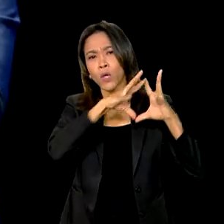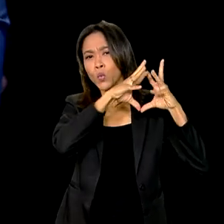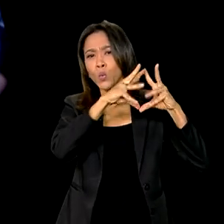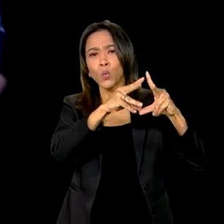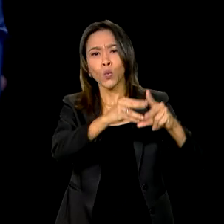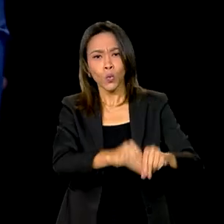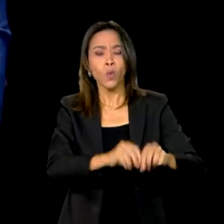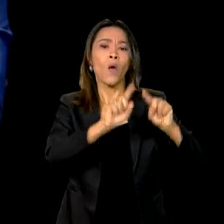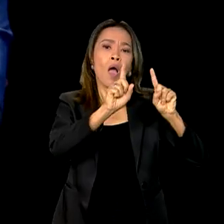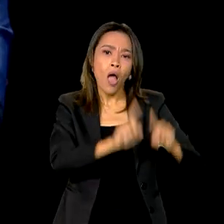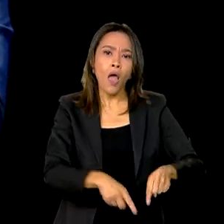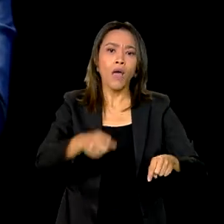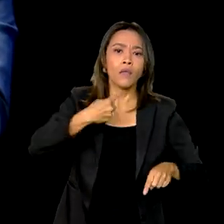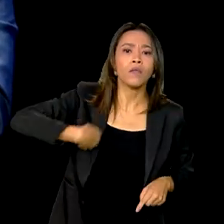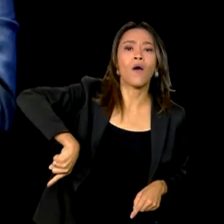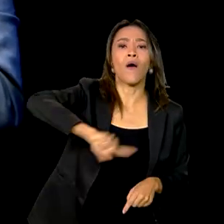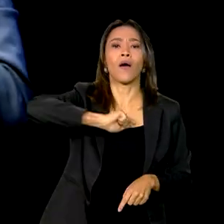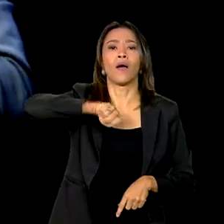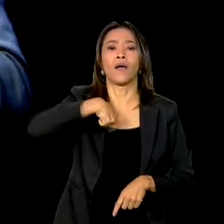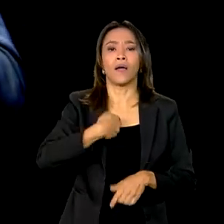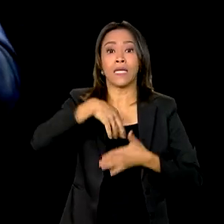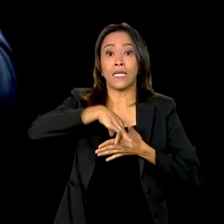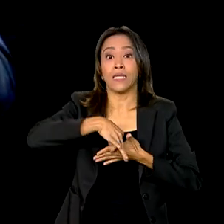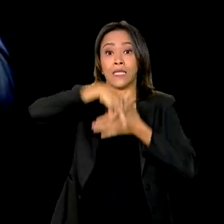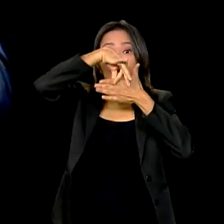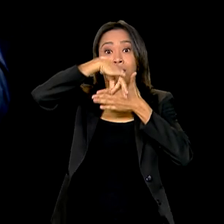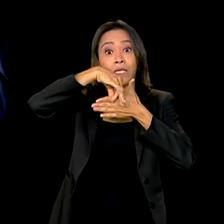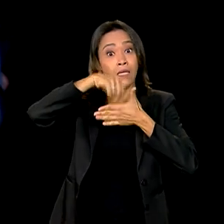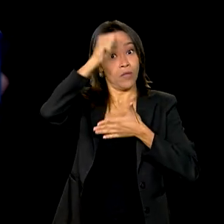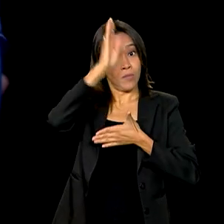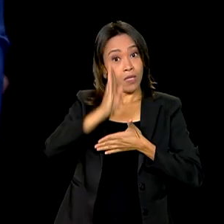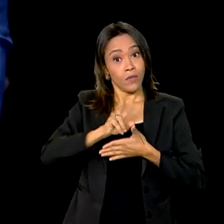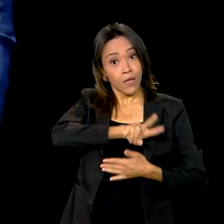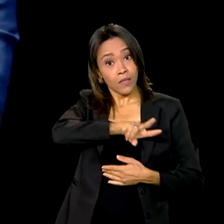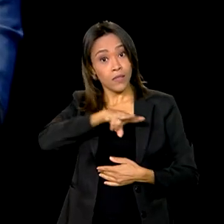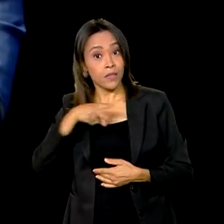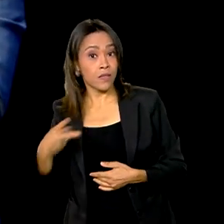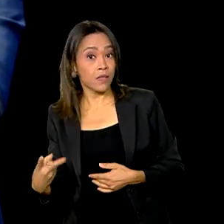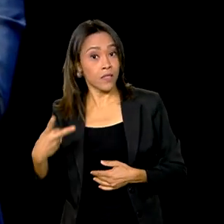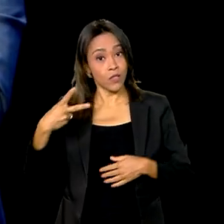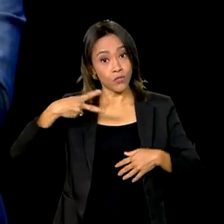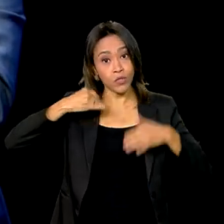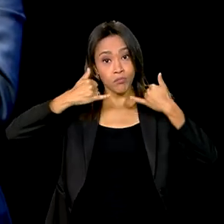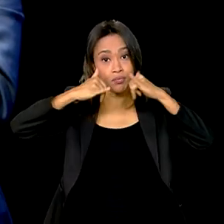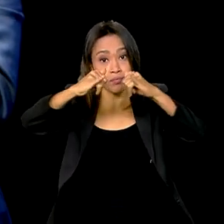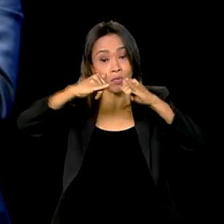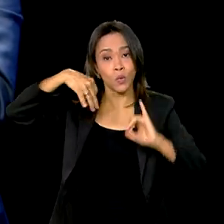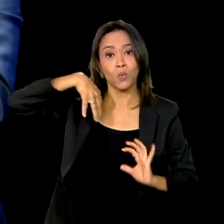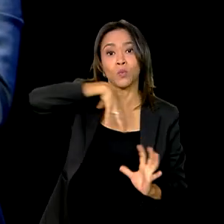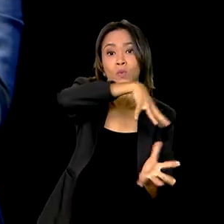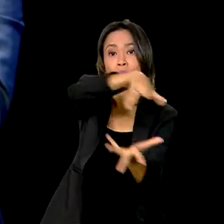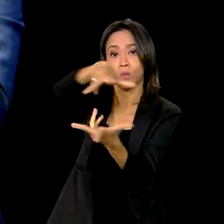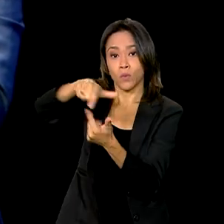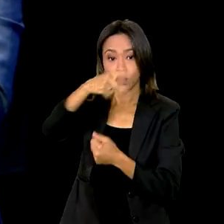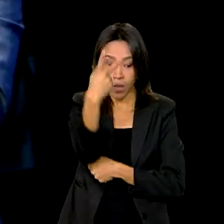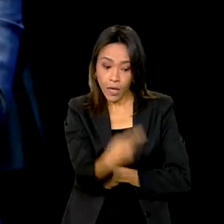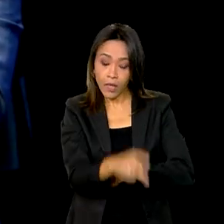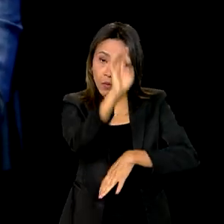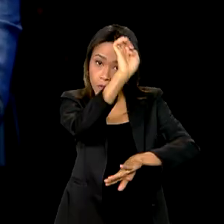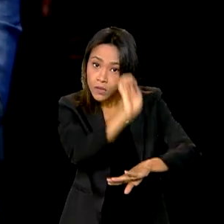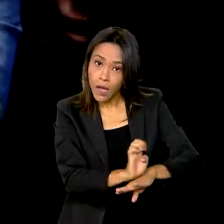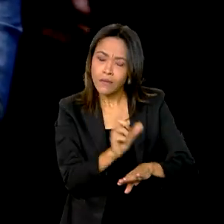nossa vocação de líder da transição energética global. Nosso estado possui a